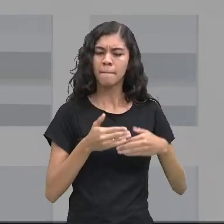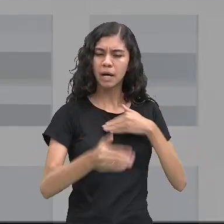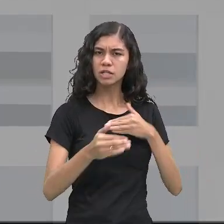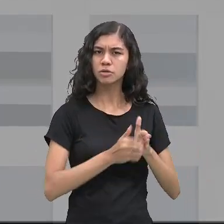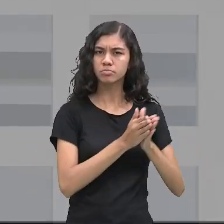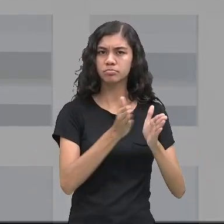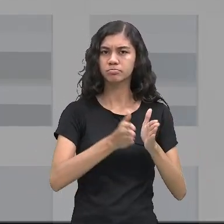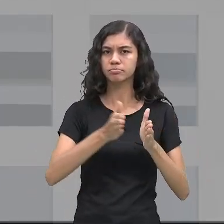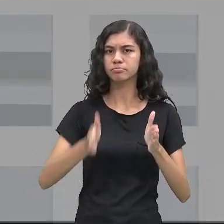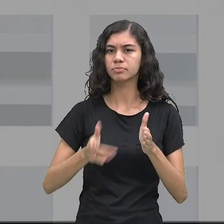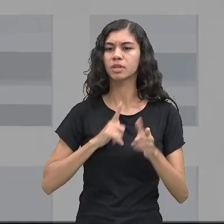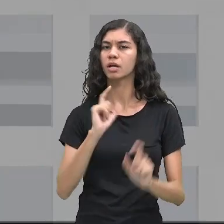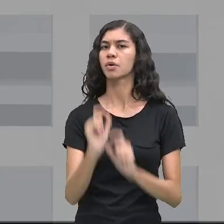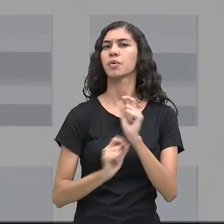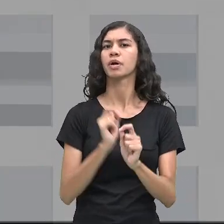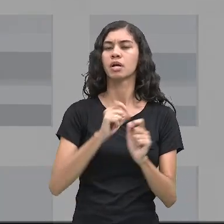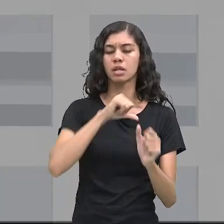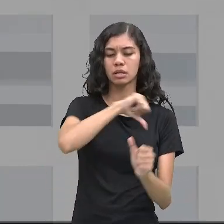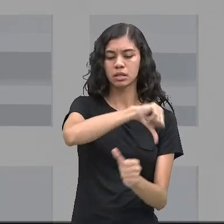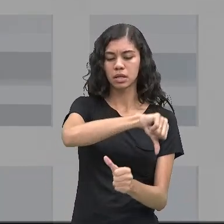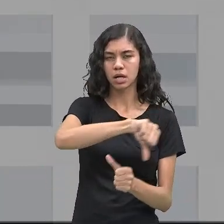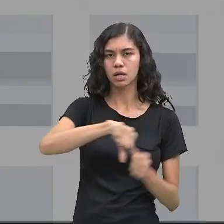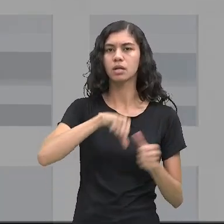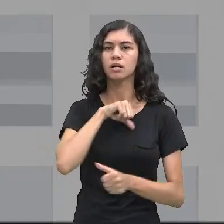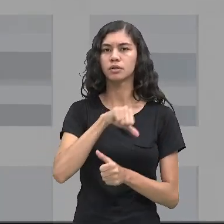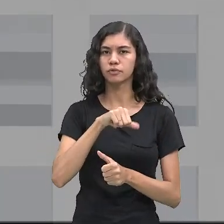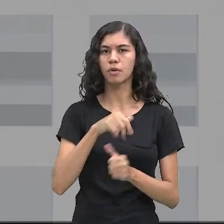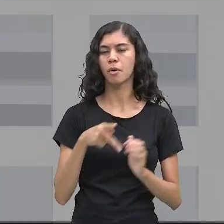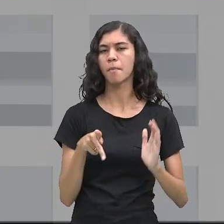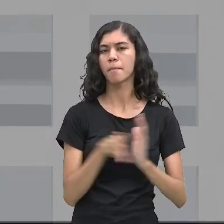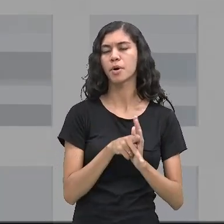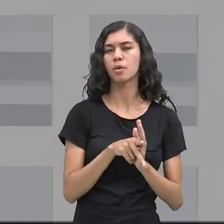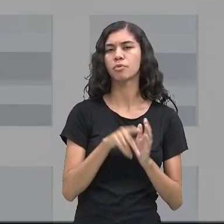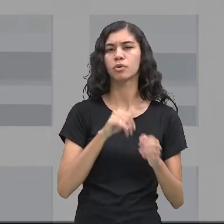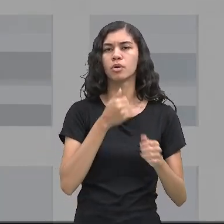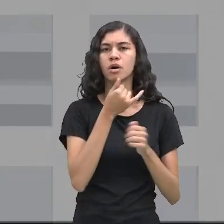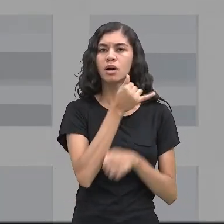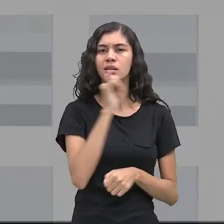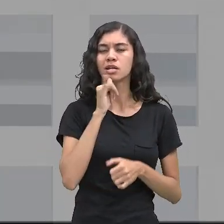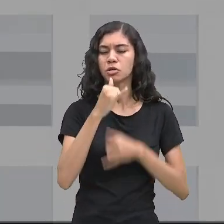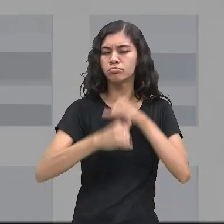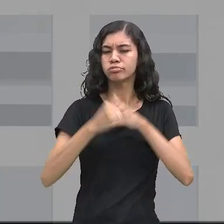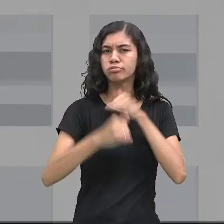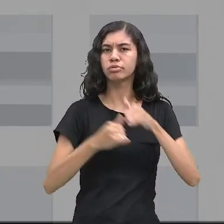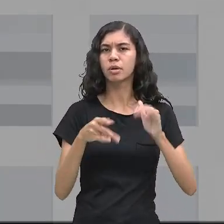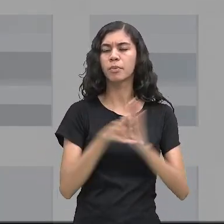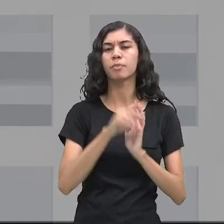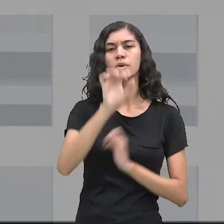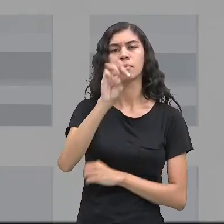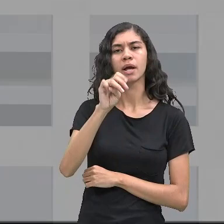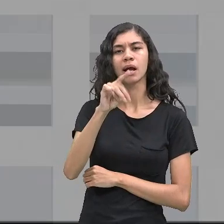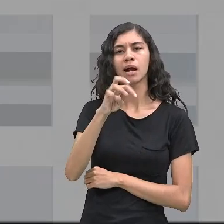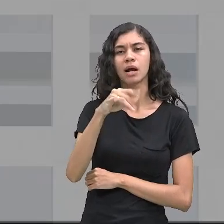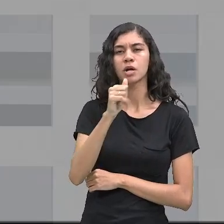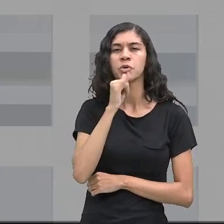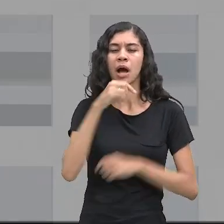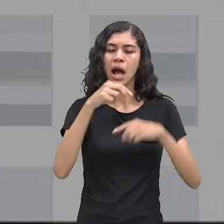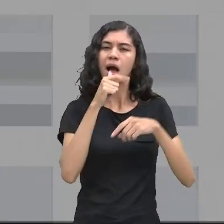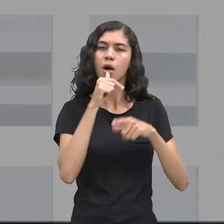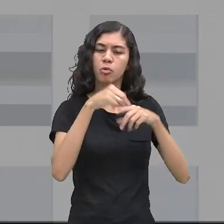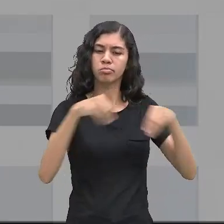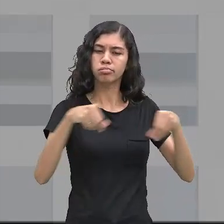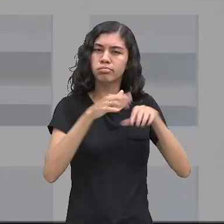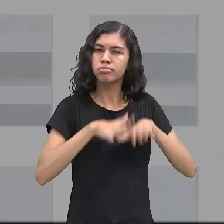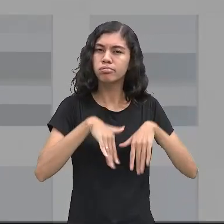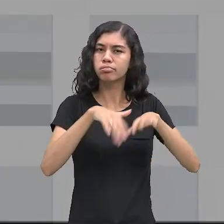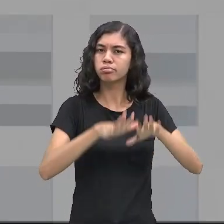complexos, nós vamos ter a transformação de energia mecânica, que é a energia do movimento das águas, em energia elétrica, tá